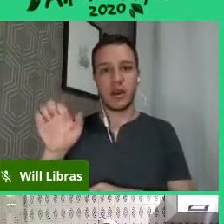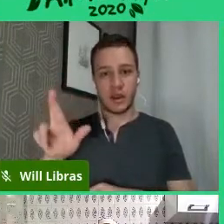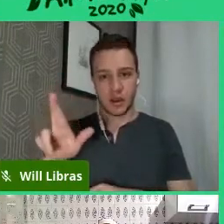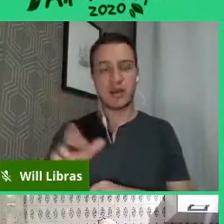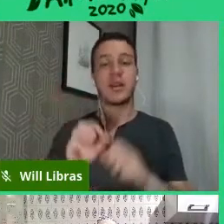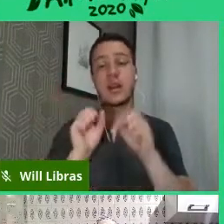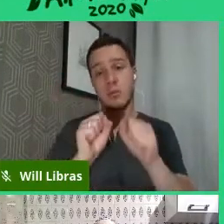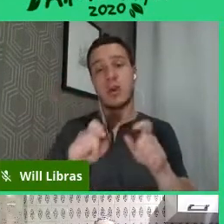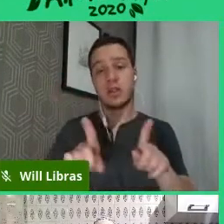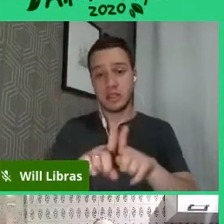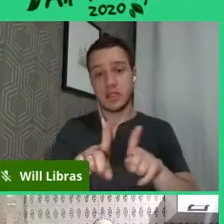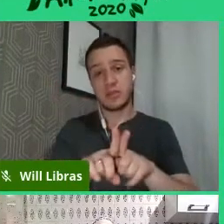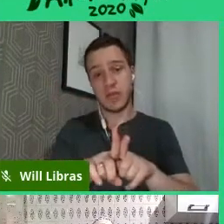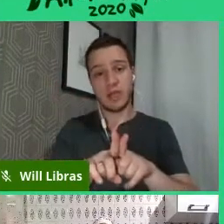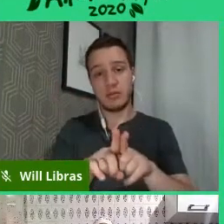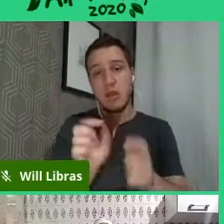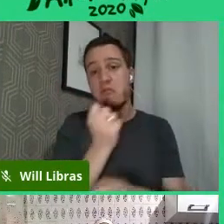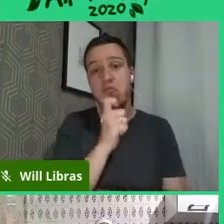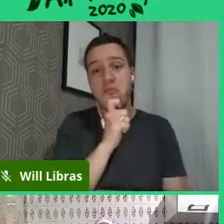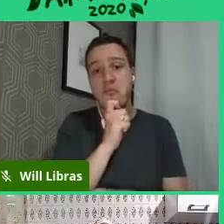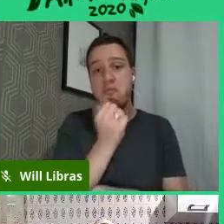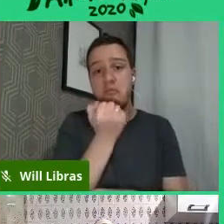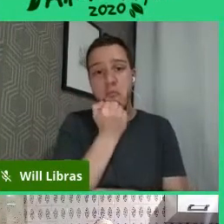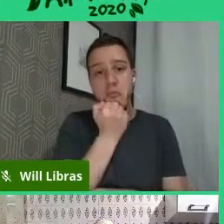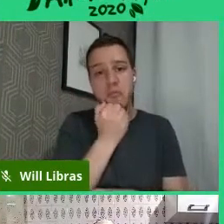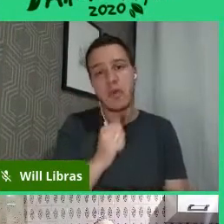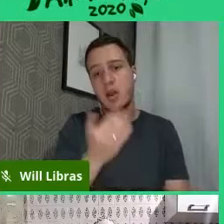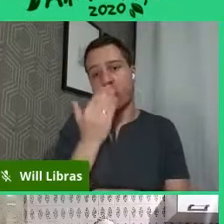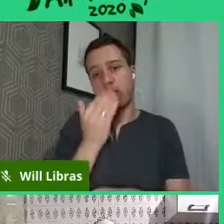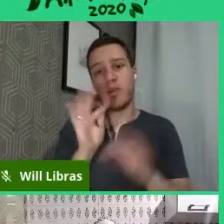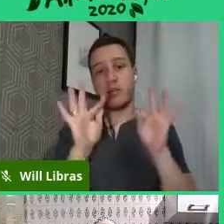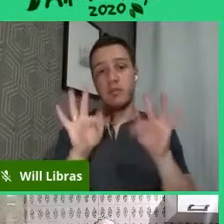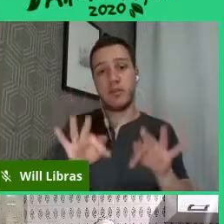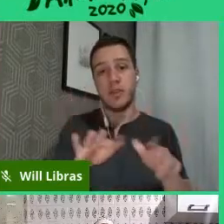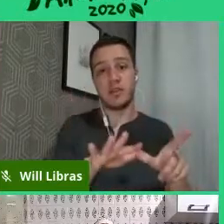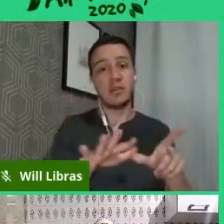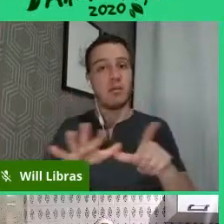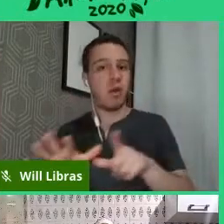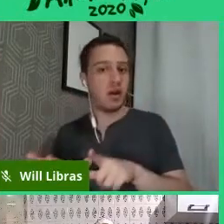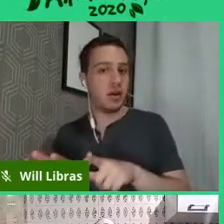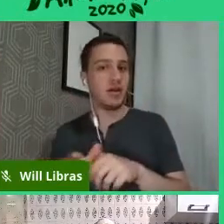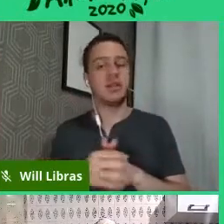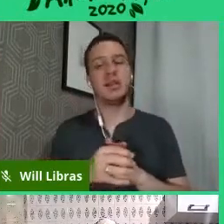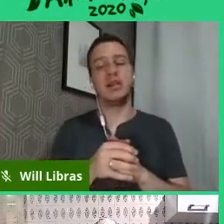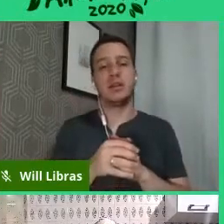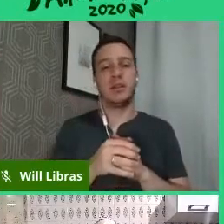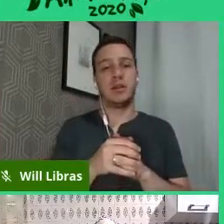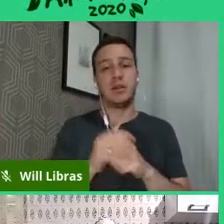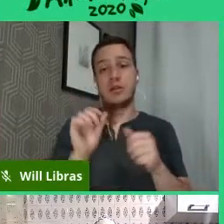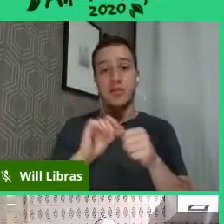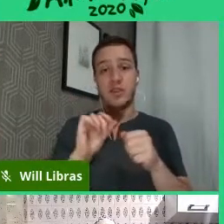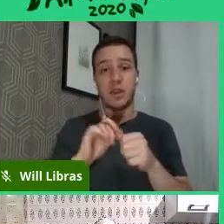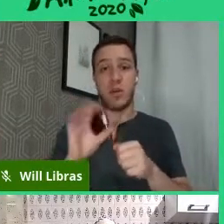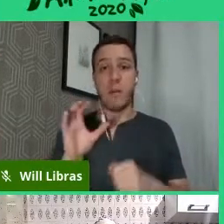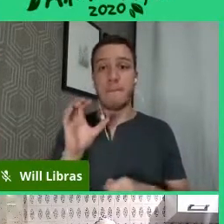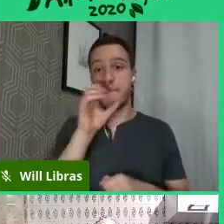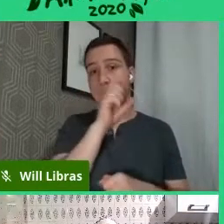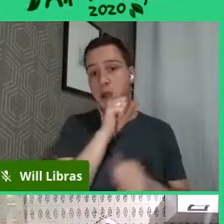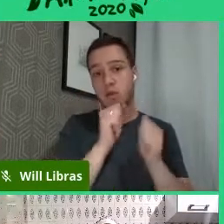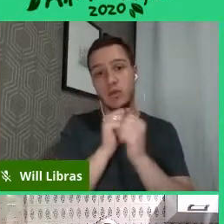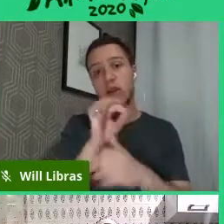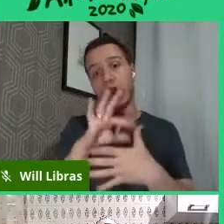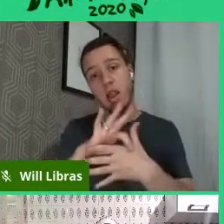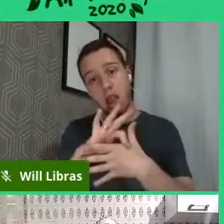também congelar para estar utilizando no final de semana, para fazer, né, um pão com hambúrguer. Então, eu